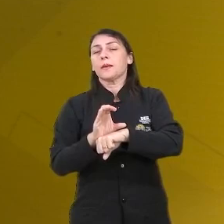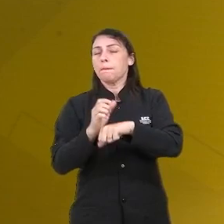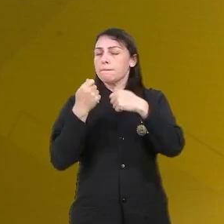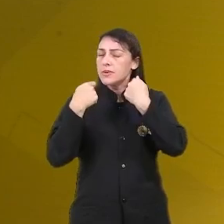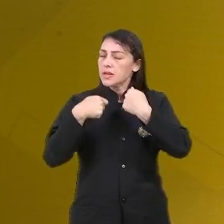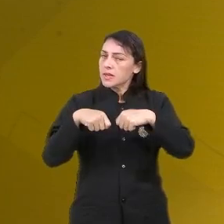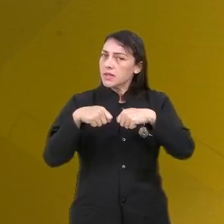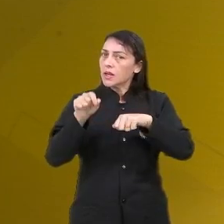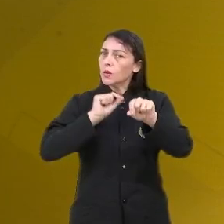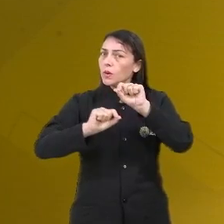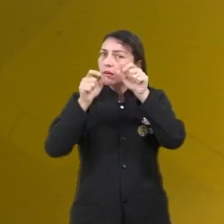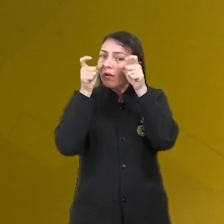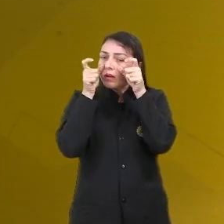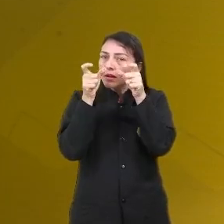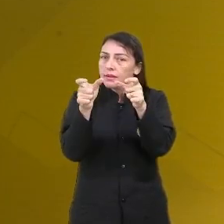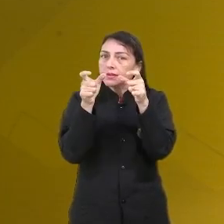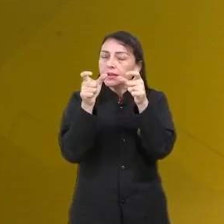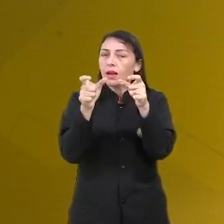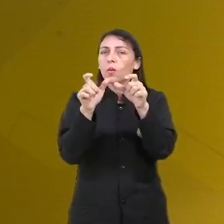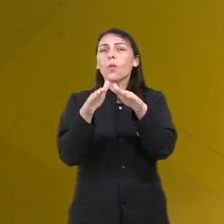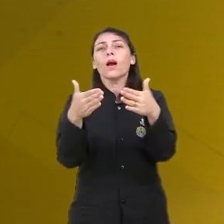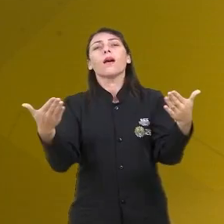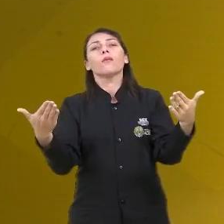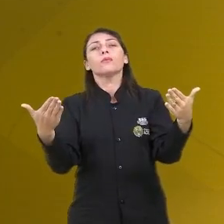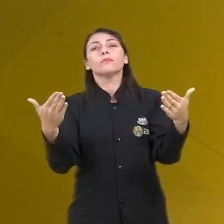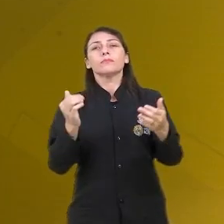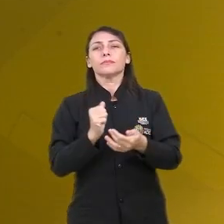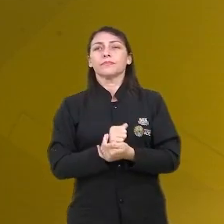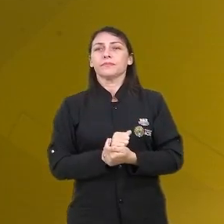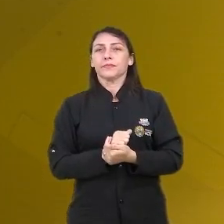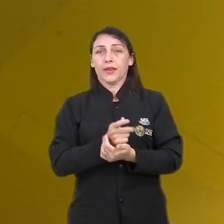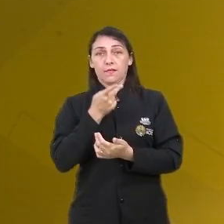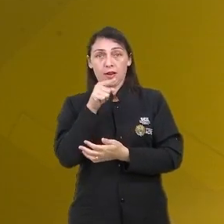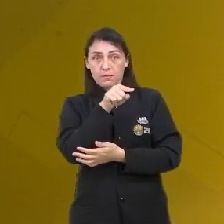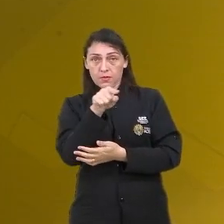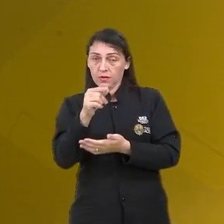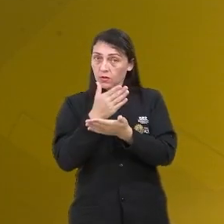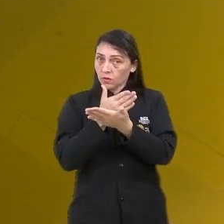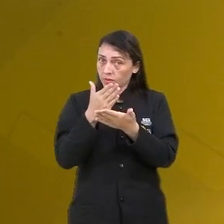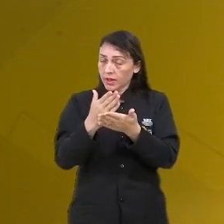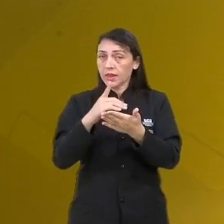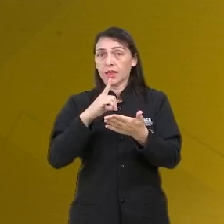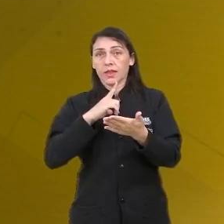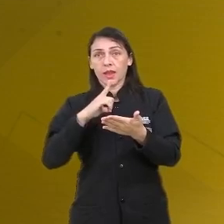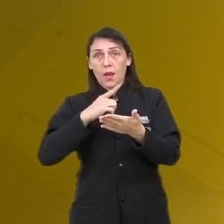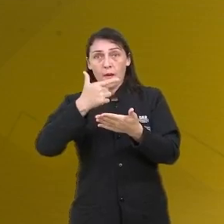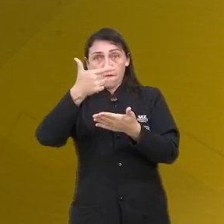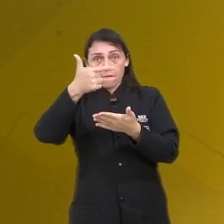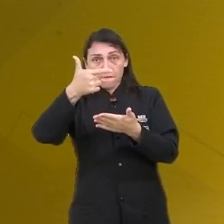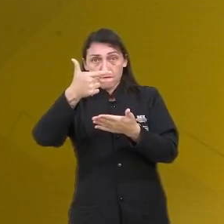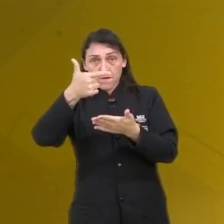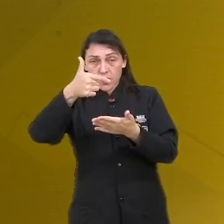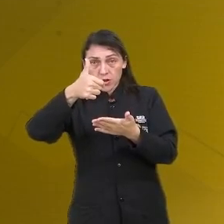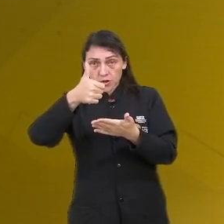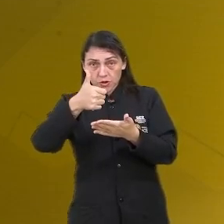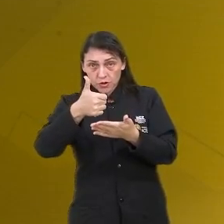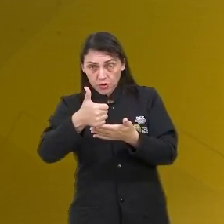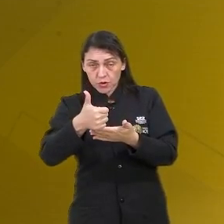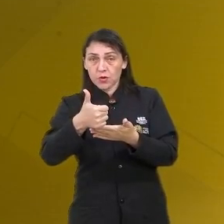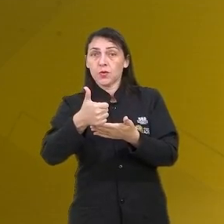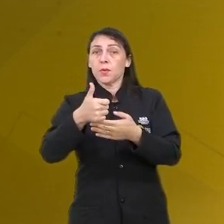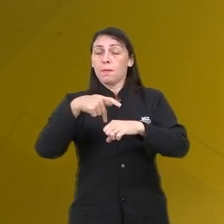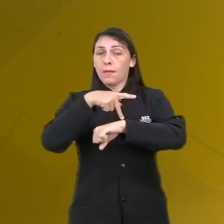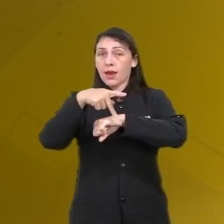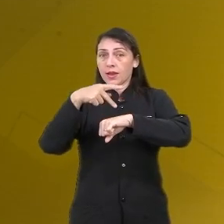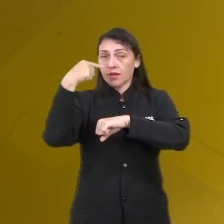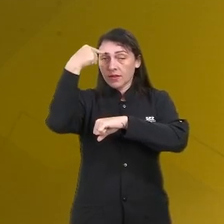e necessita de uma atenção. Qual que é? Falei para vocês no início, nós temos aí 21 países que falam a língua